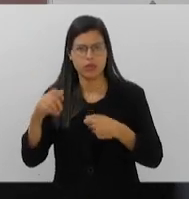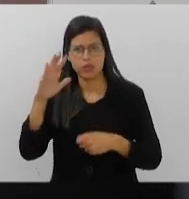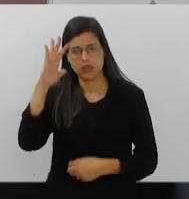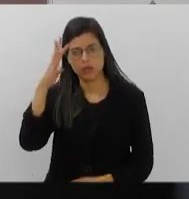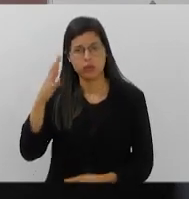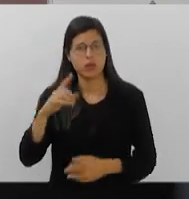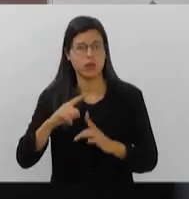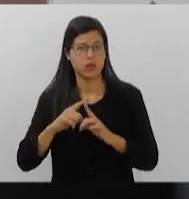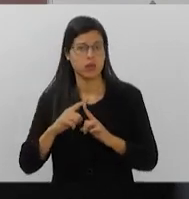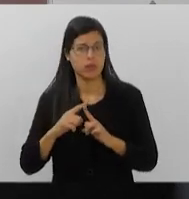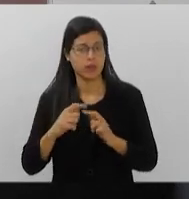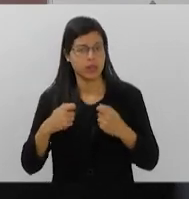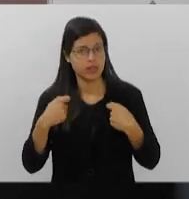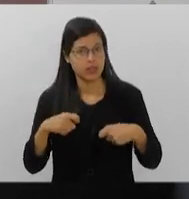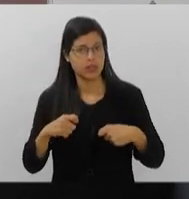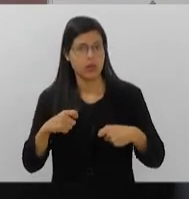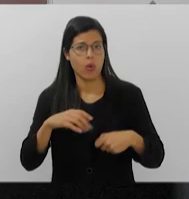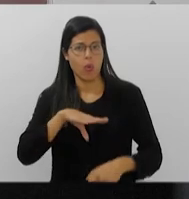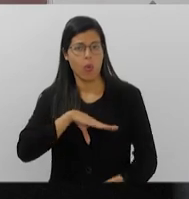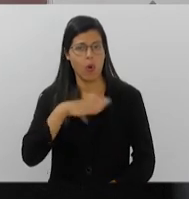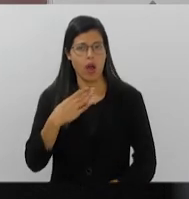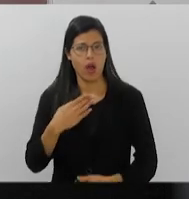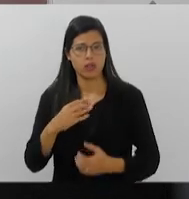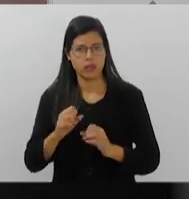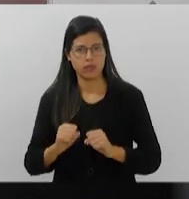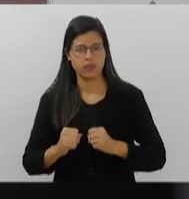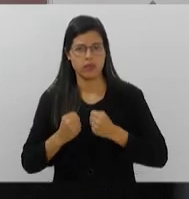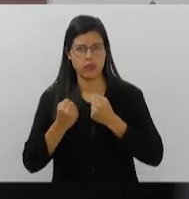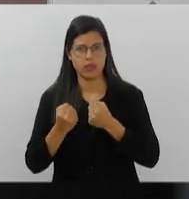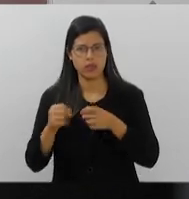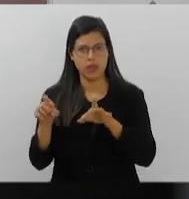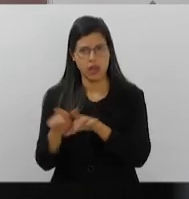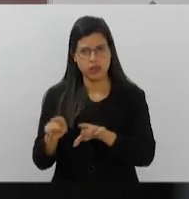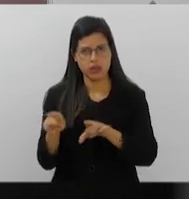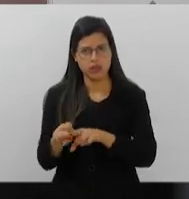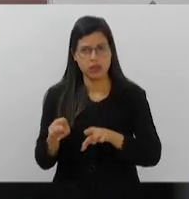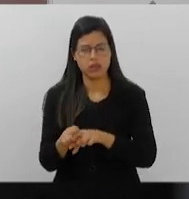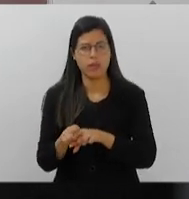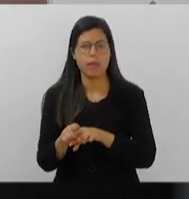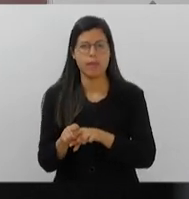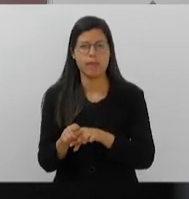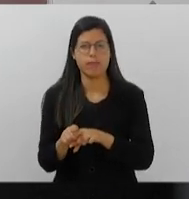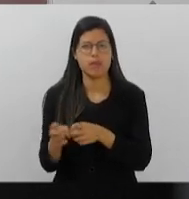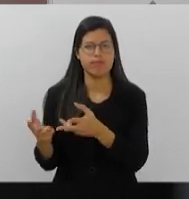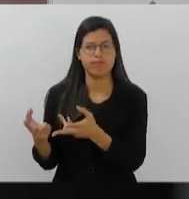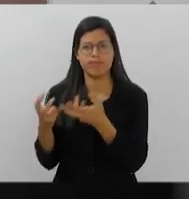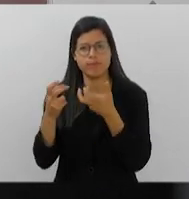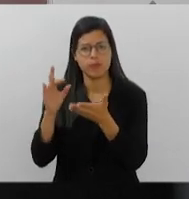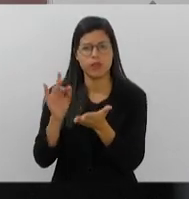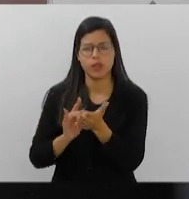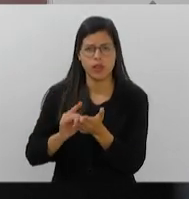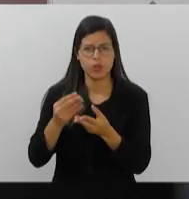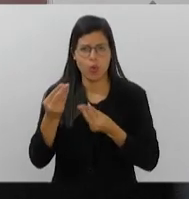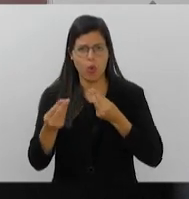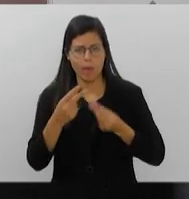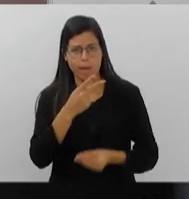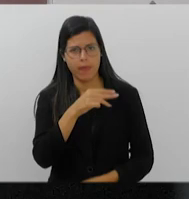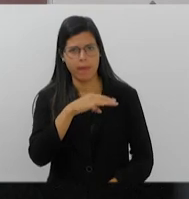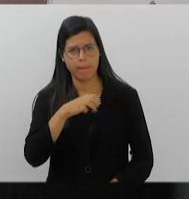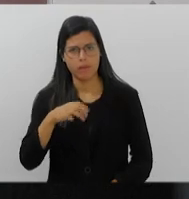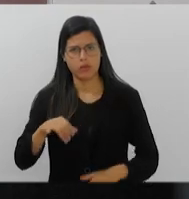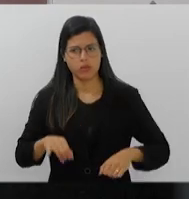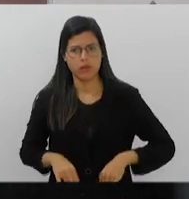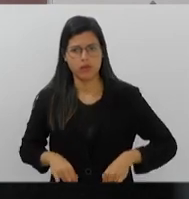é preciso encontrar a coragem para enfrentar e ouvir de verdade o que essas mães e pais estão sofrendo.